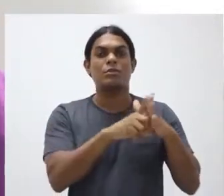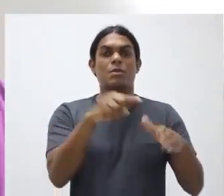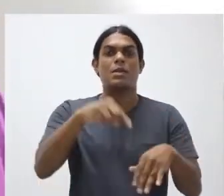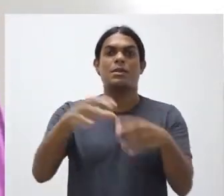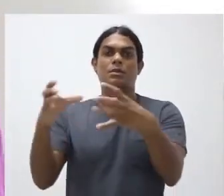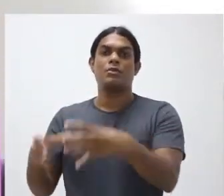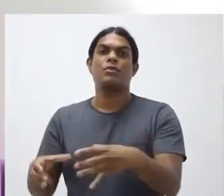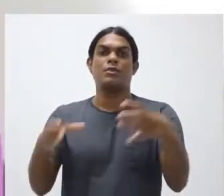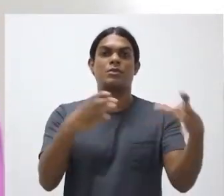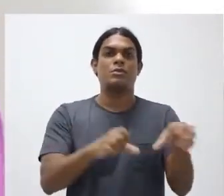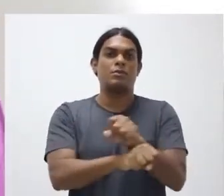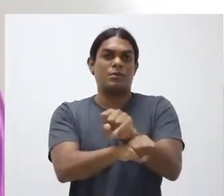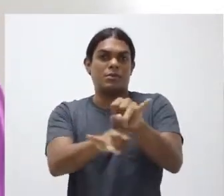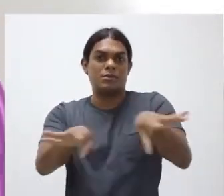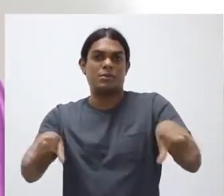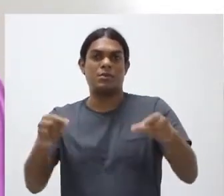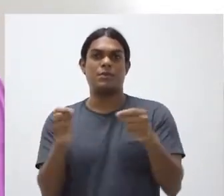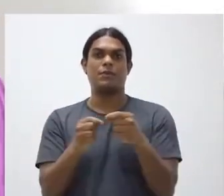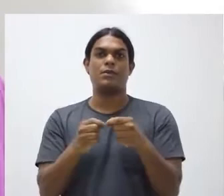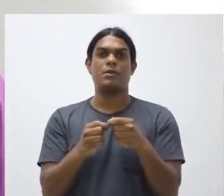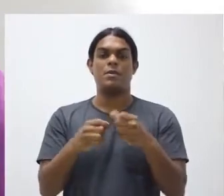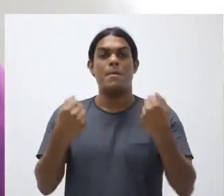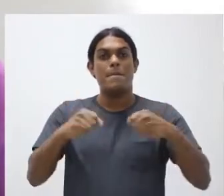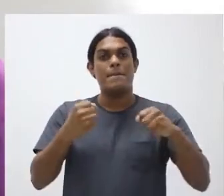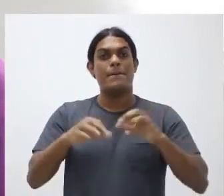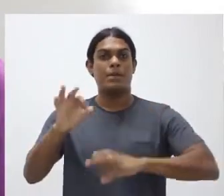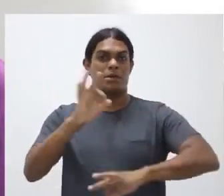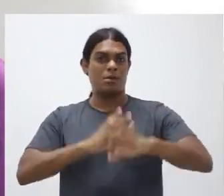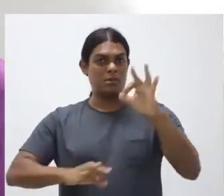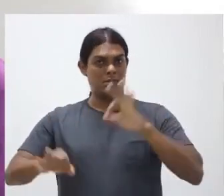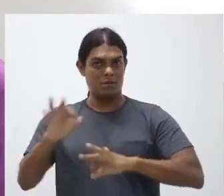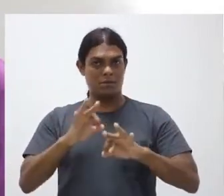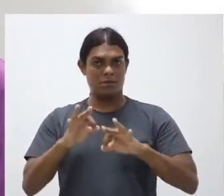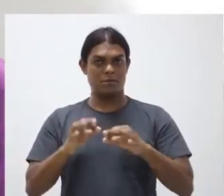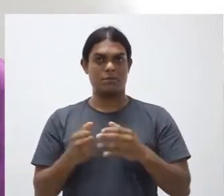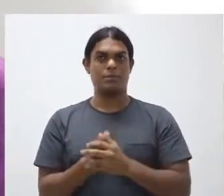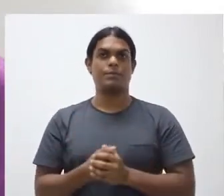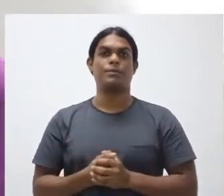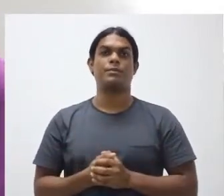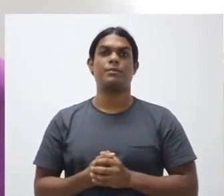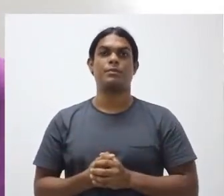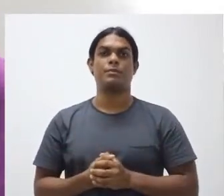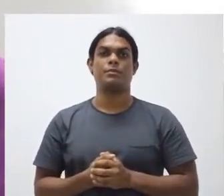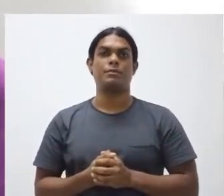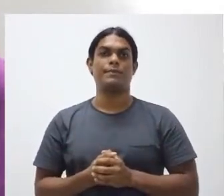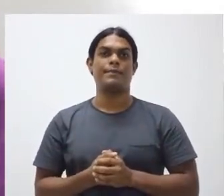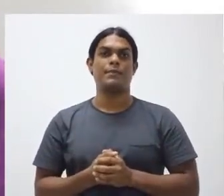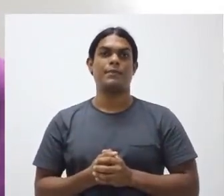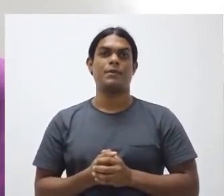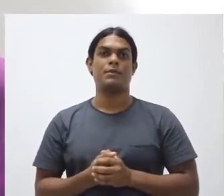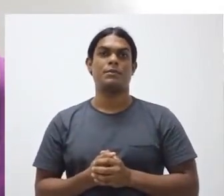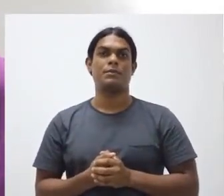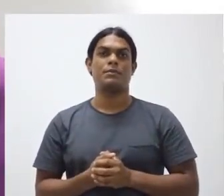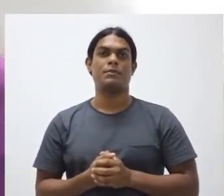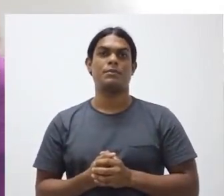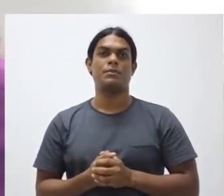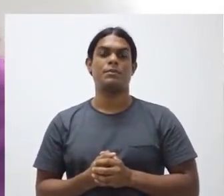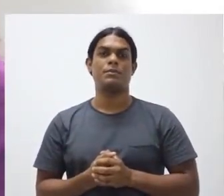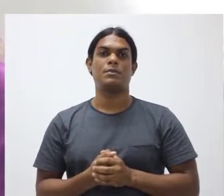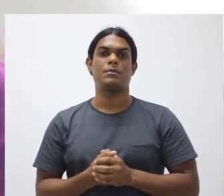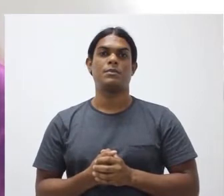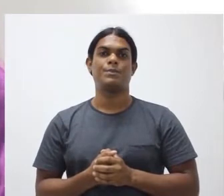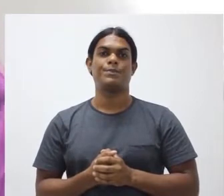que a movimentação e distribuição sejam realizadas, precisam ser agrupadas. Não faz sentido